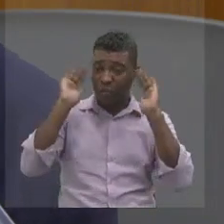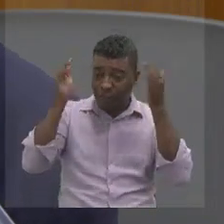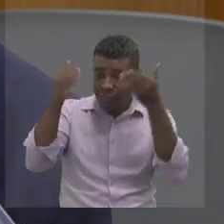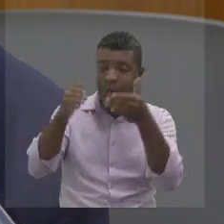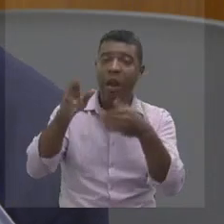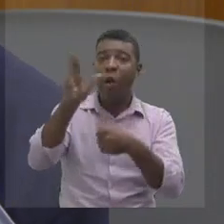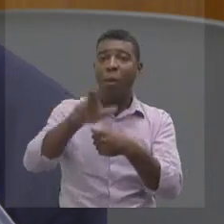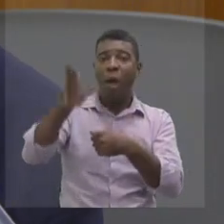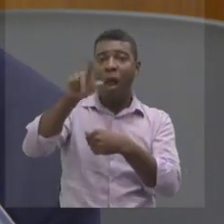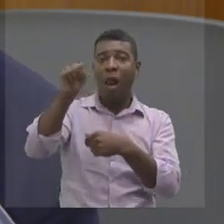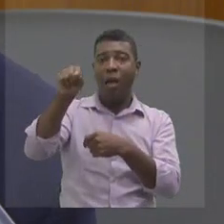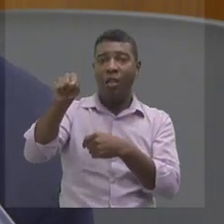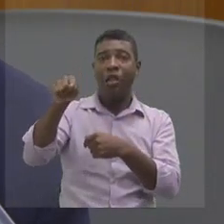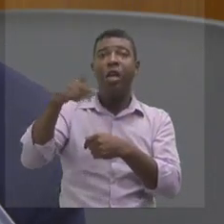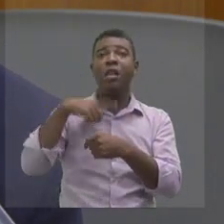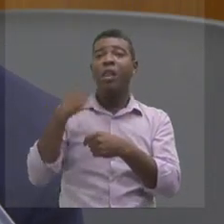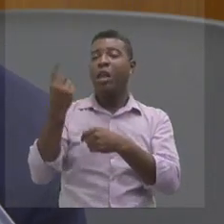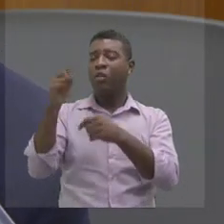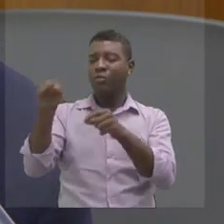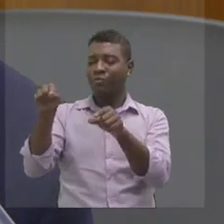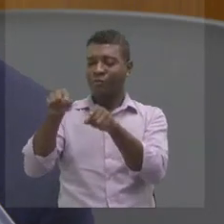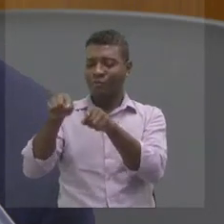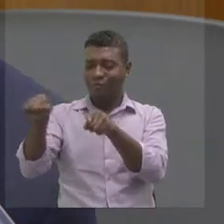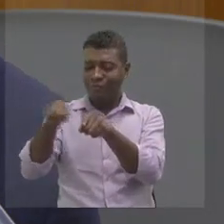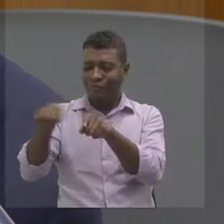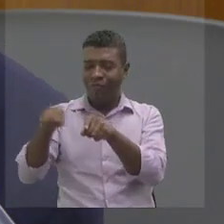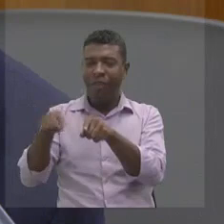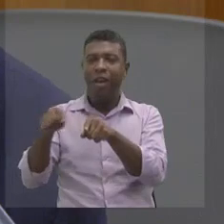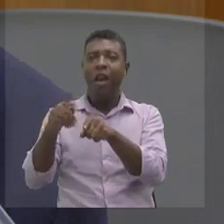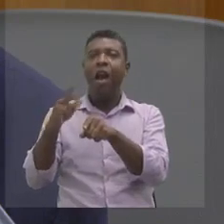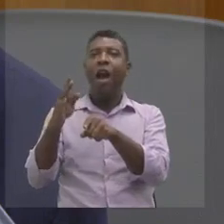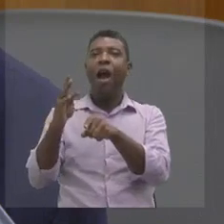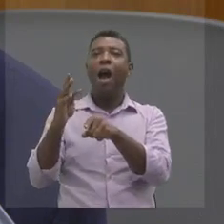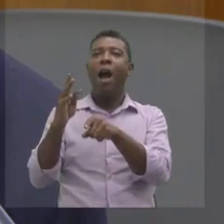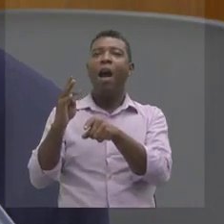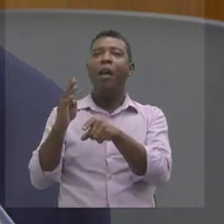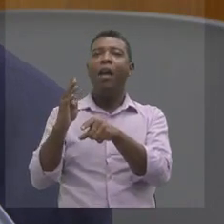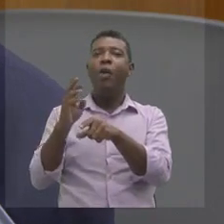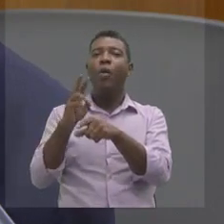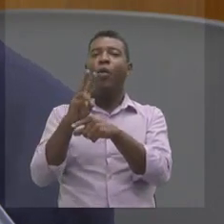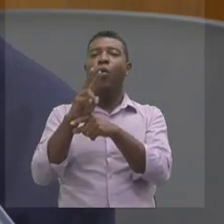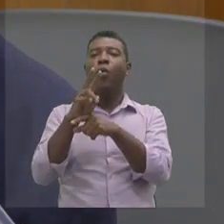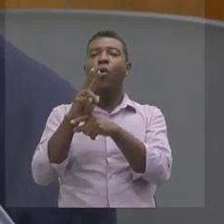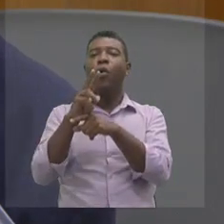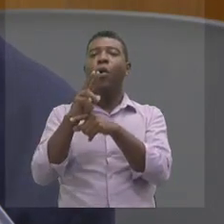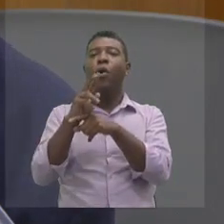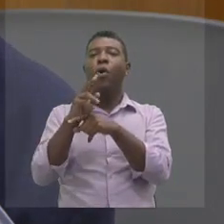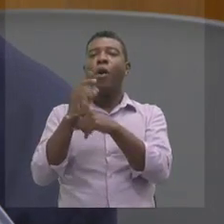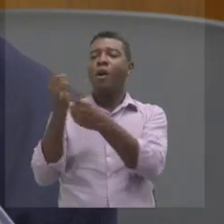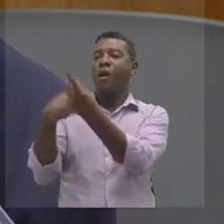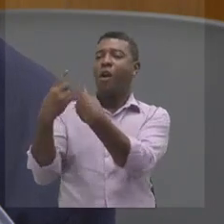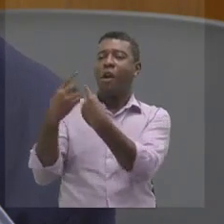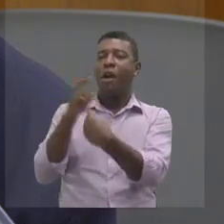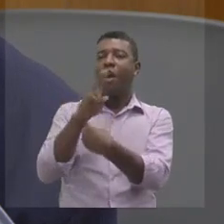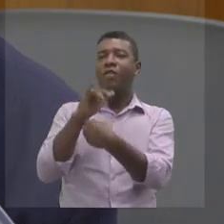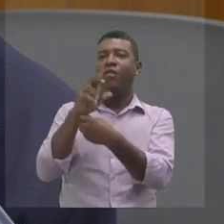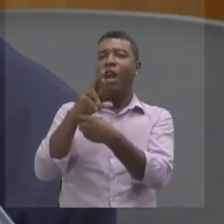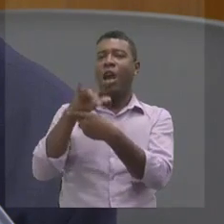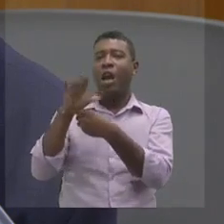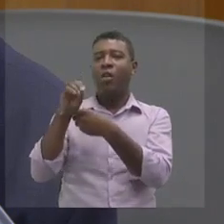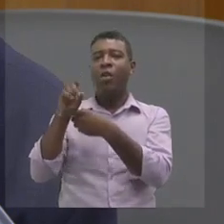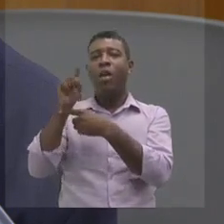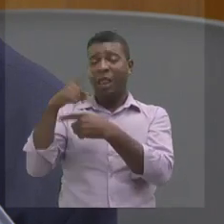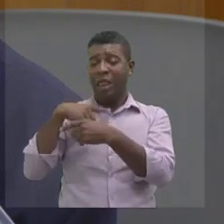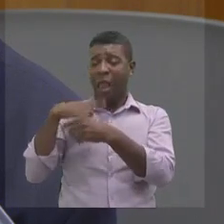na cidade de Uberlândia no anel viário Ayrton Senna que é do setor norte que tem ali o setor industrial